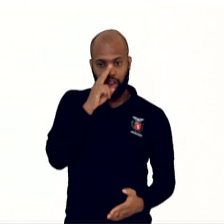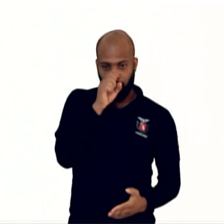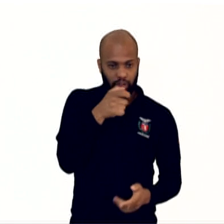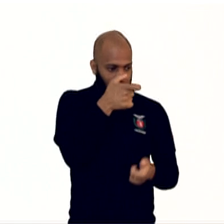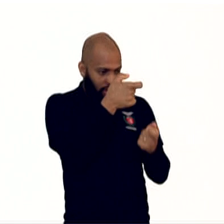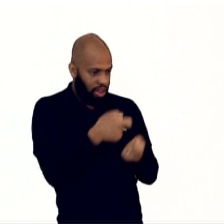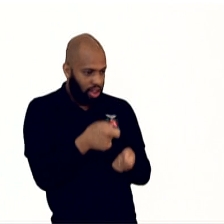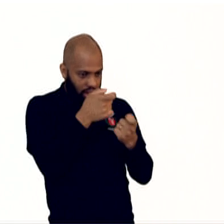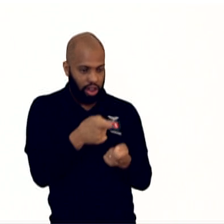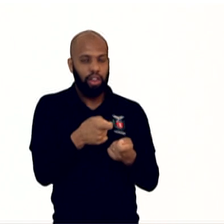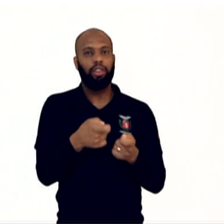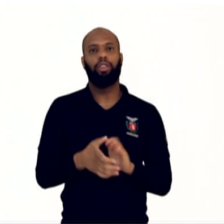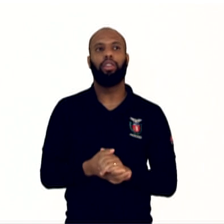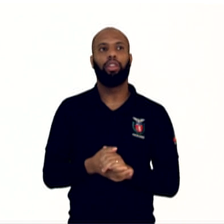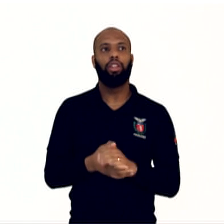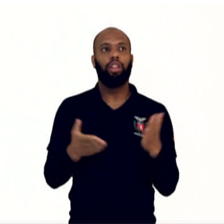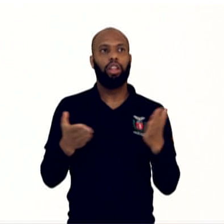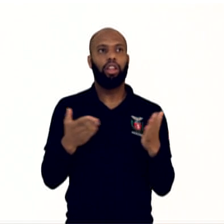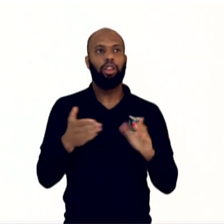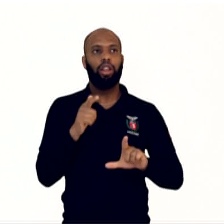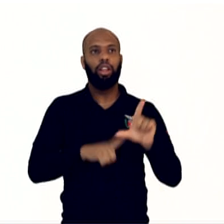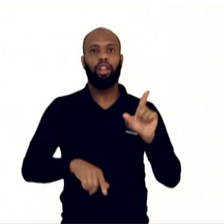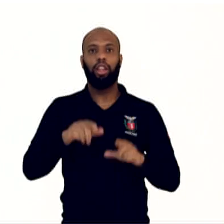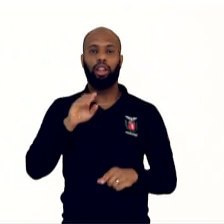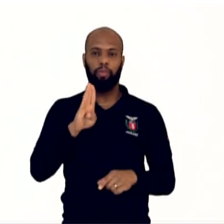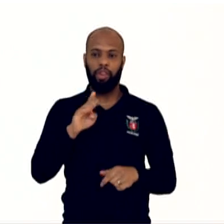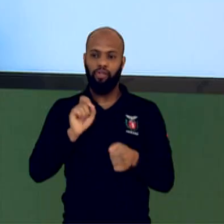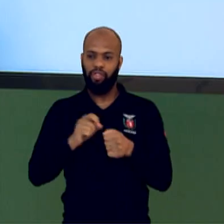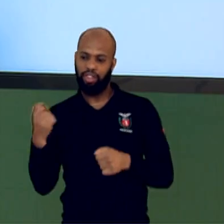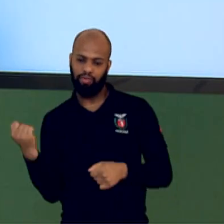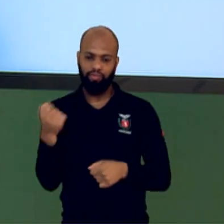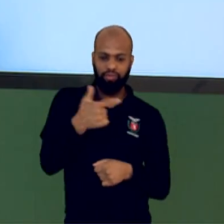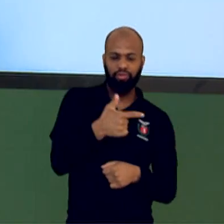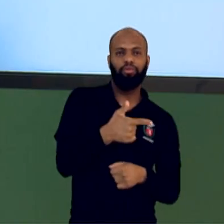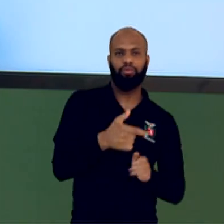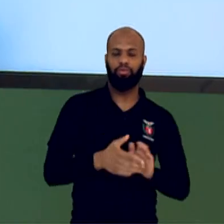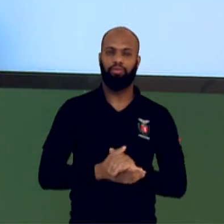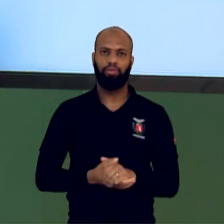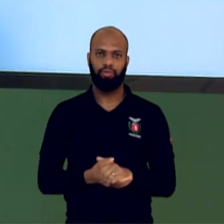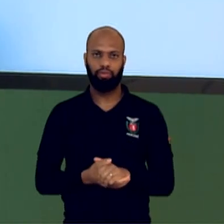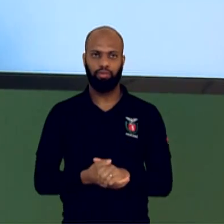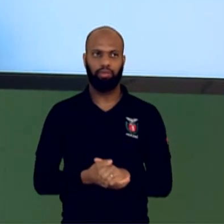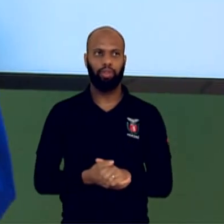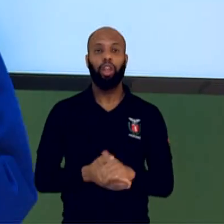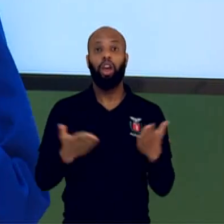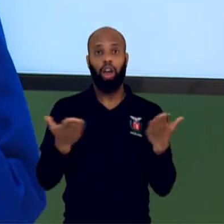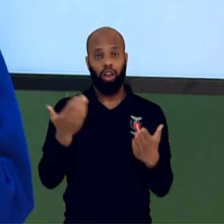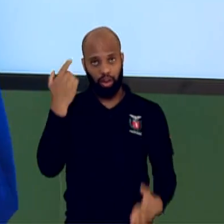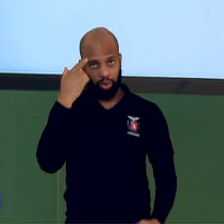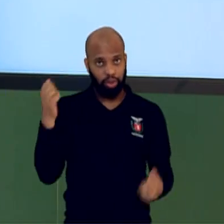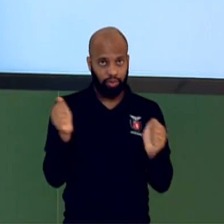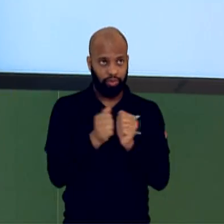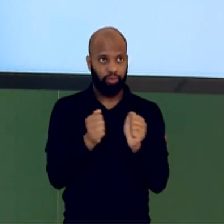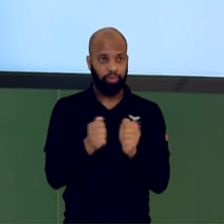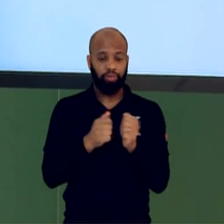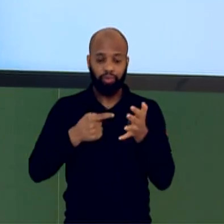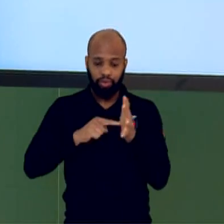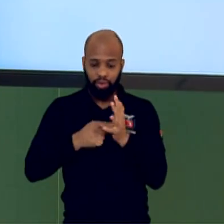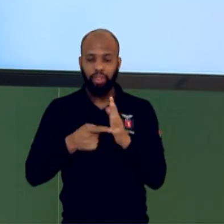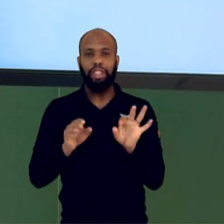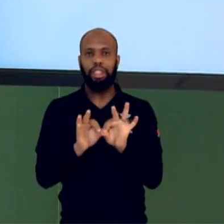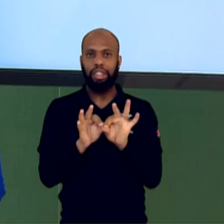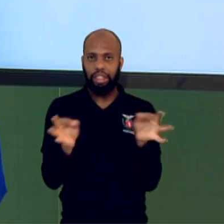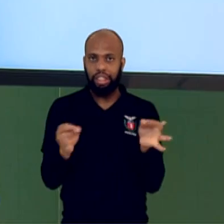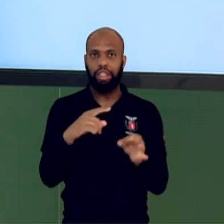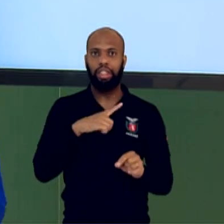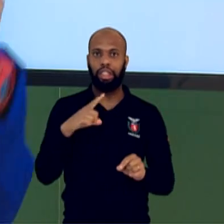Ou letra D, fazer a força potente vencer a força resistente? Gente, então vamos pensar junto aqui. A máquina simples,